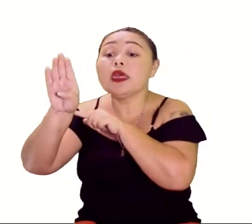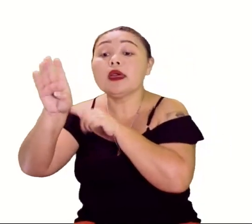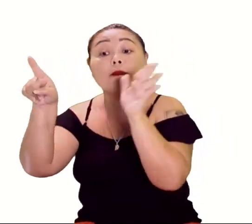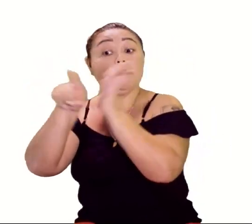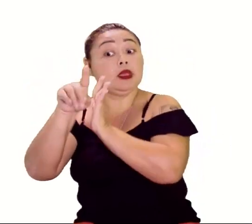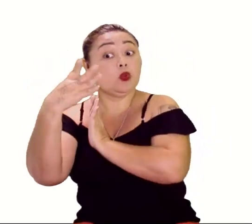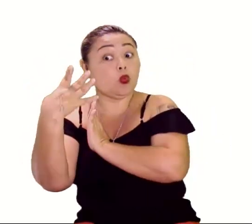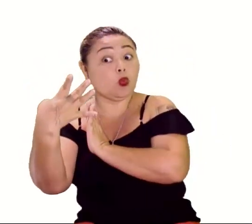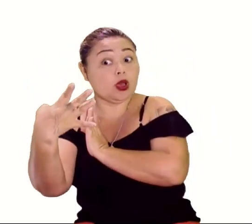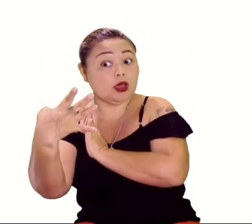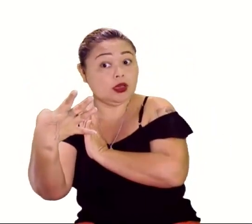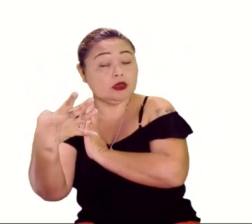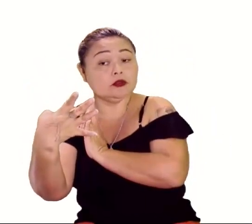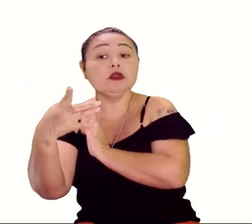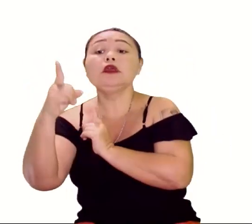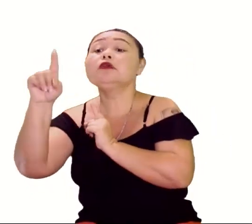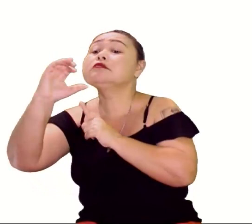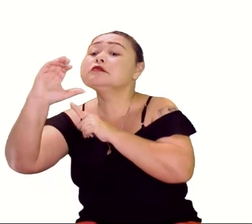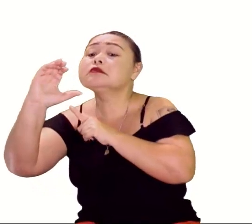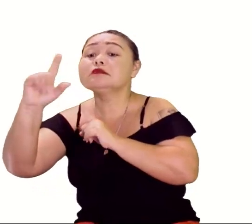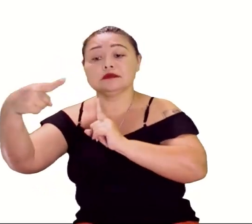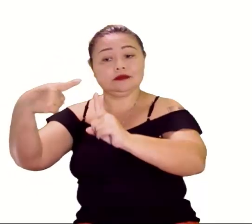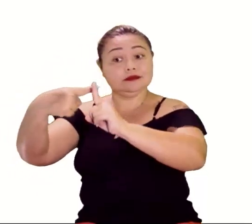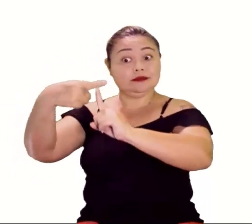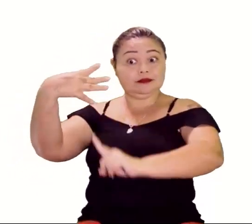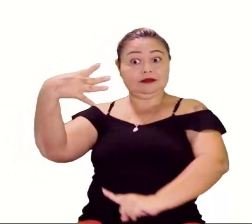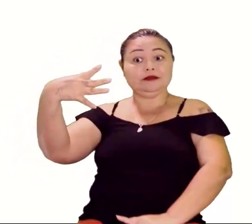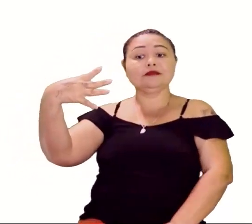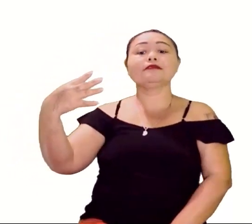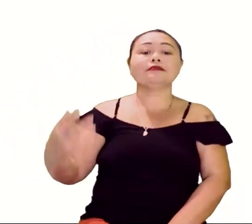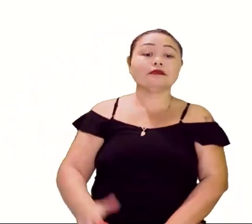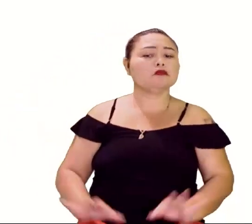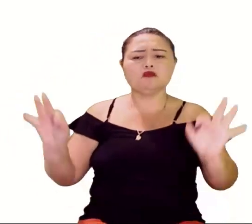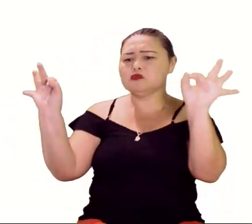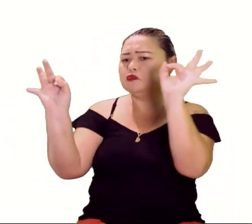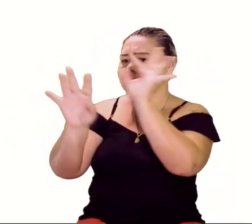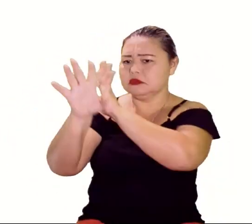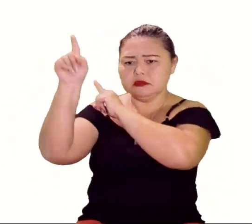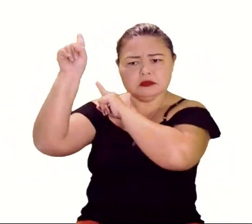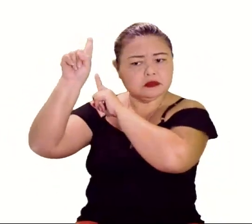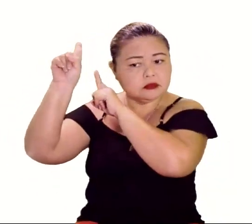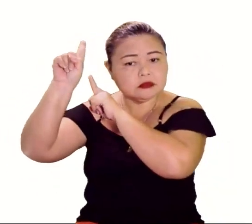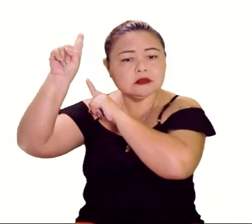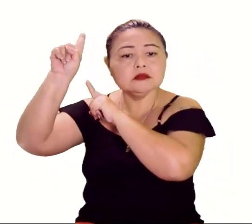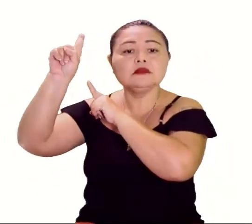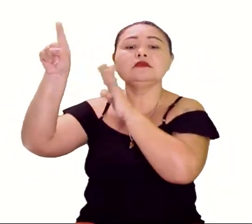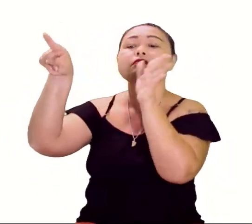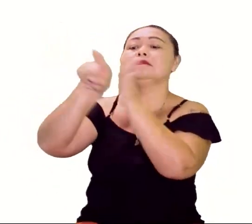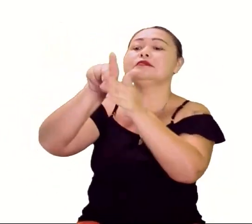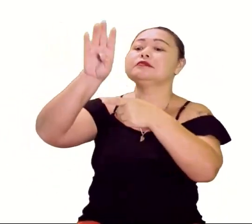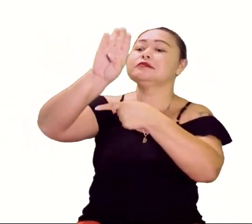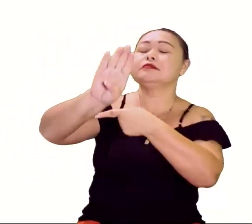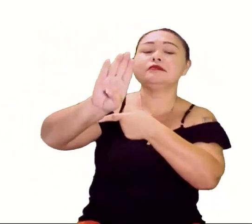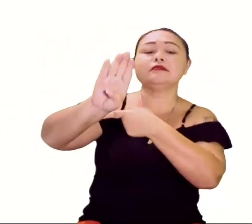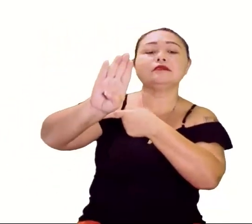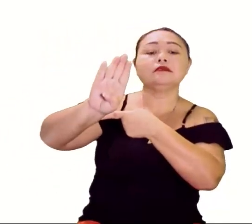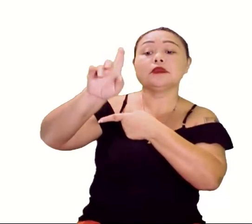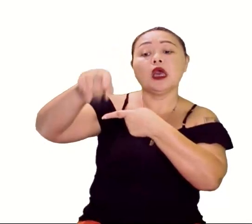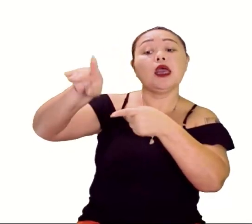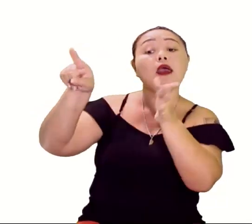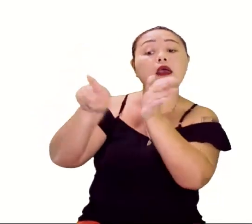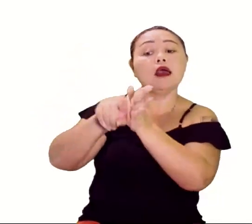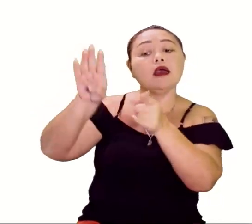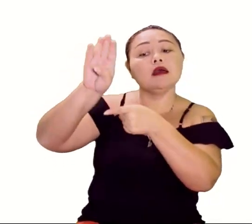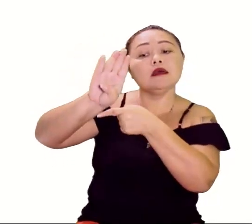B é menos 4. Menos 4. E quem é o c? 4. 4. Pronto, então vamos lá. Menos b. O b já é negativo,